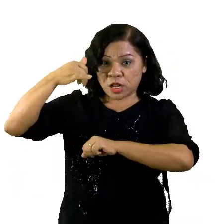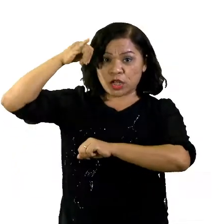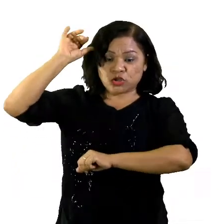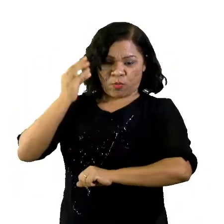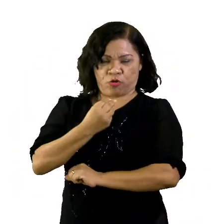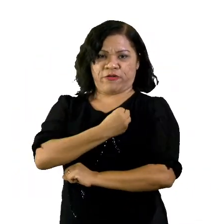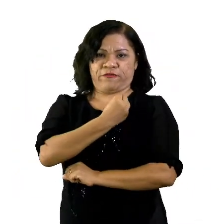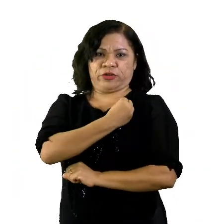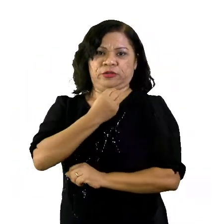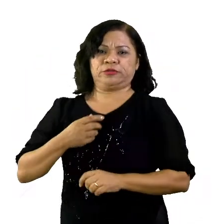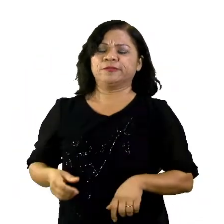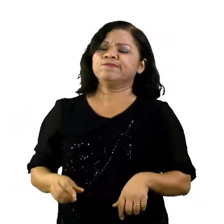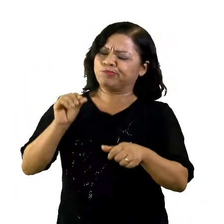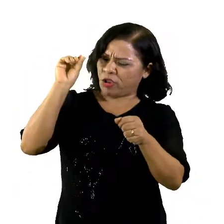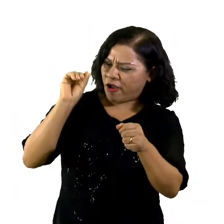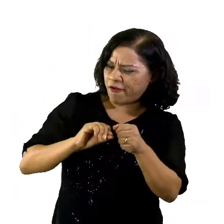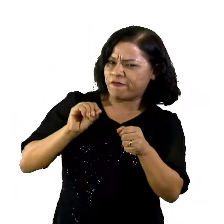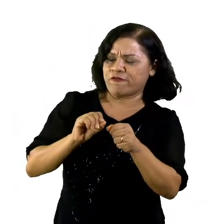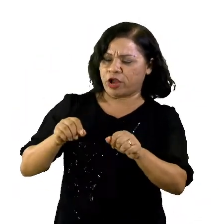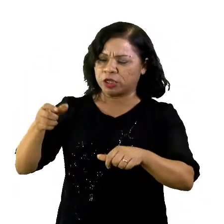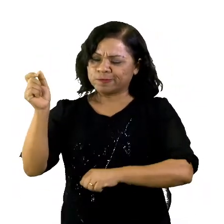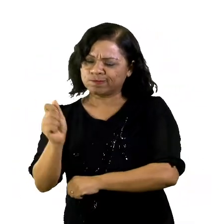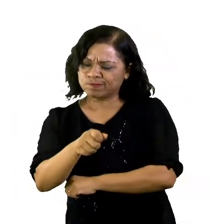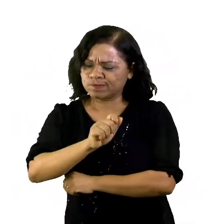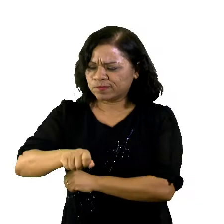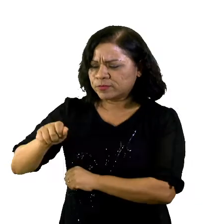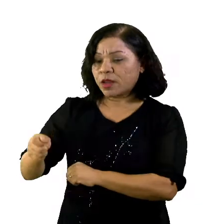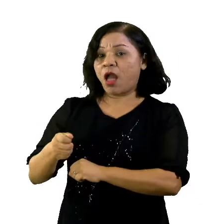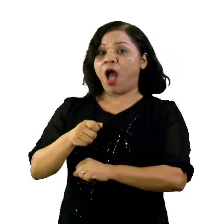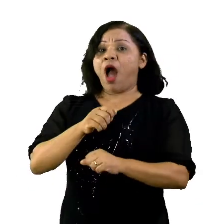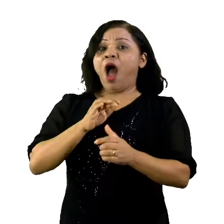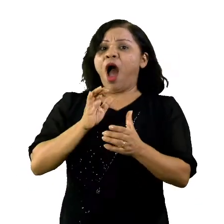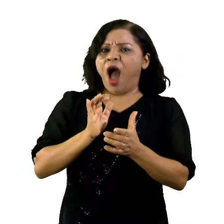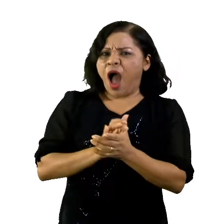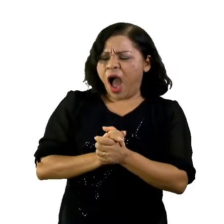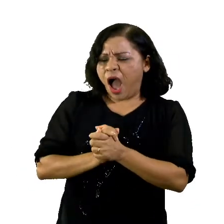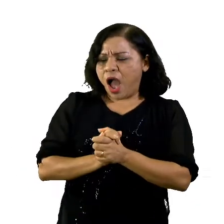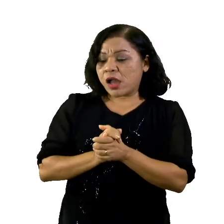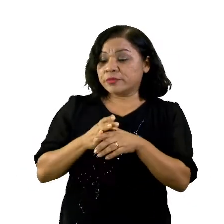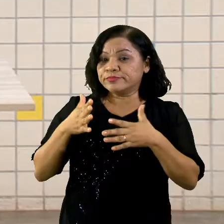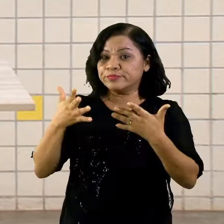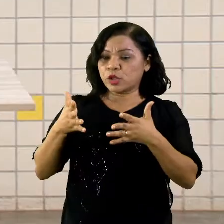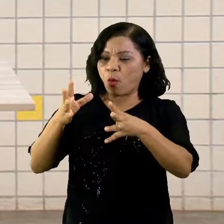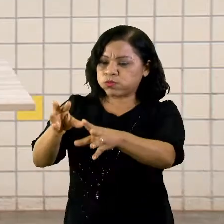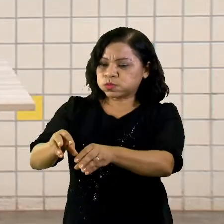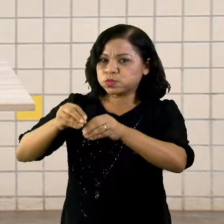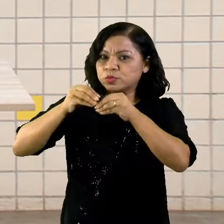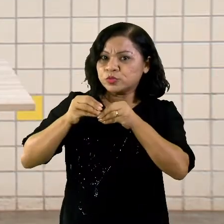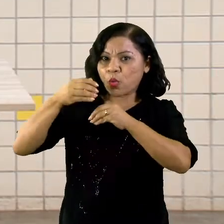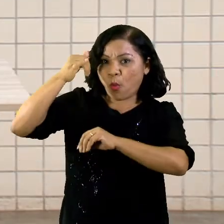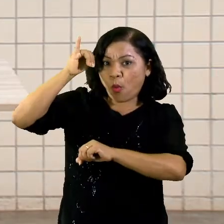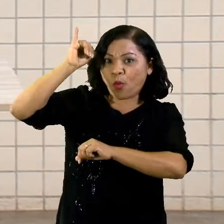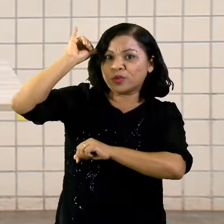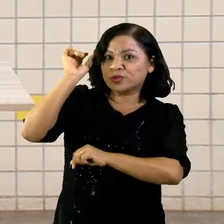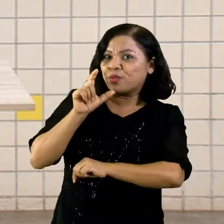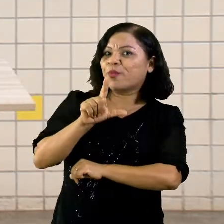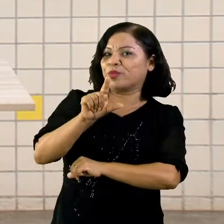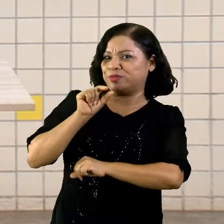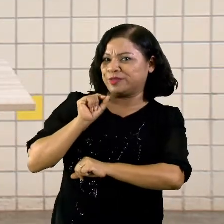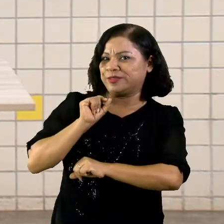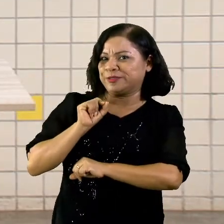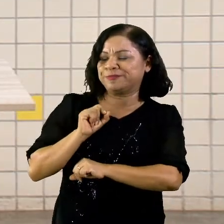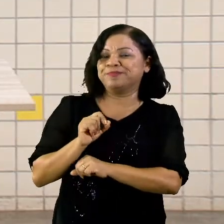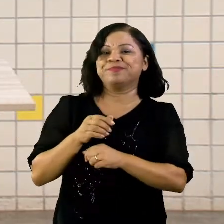ritual e trouxe com vida o boi preferido do fazendeiro. Essa é a lenda do